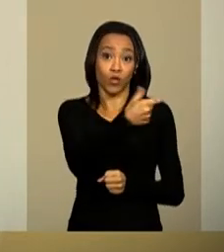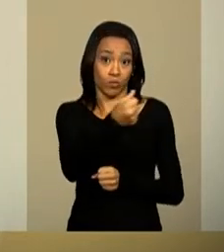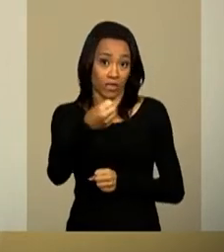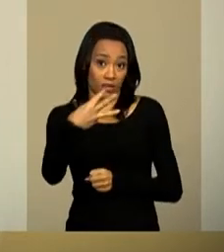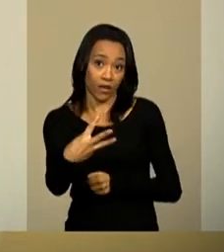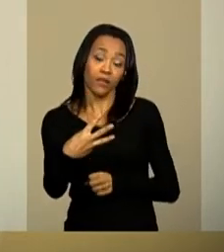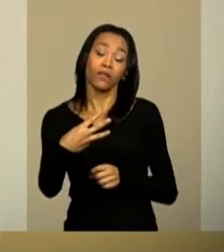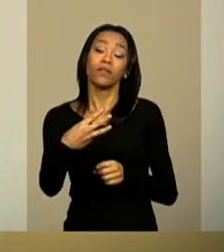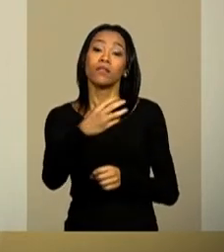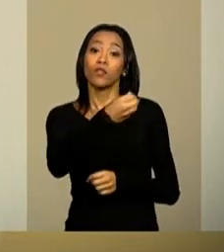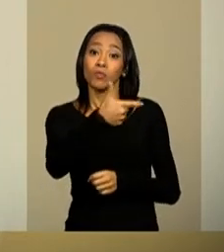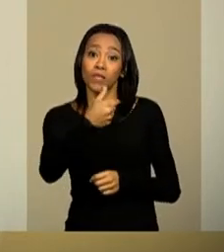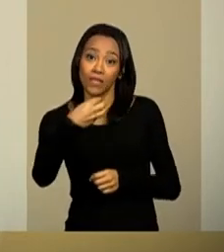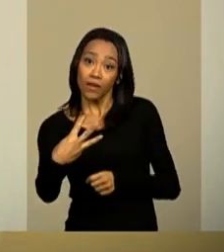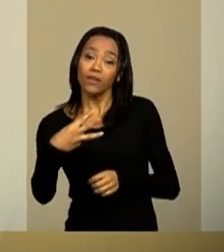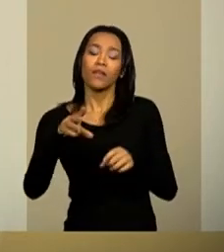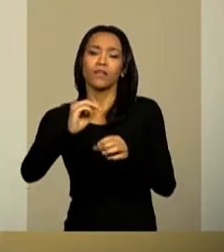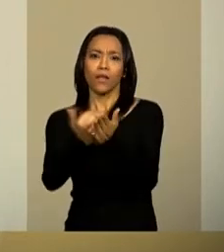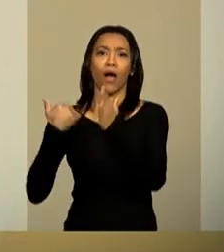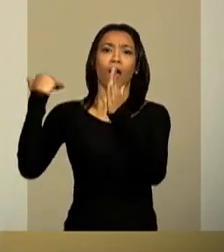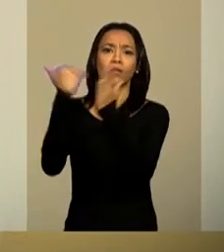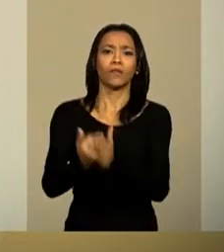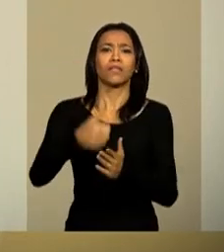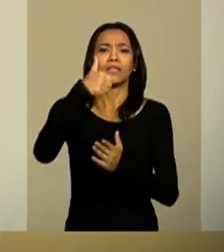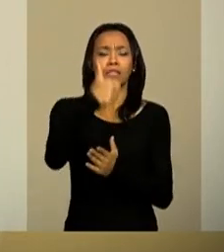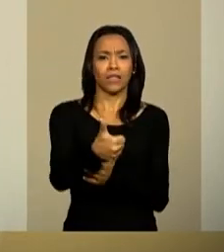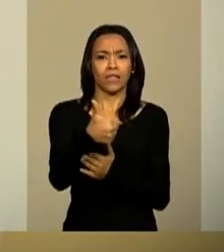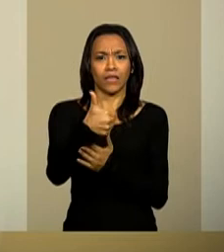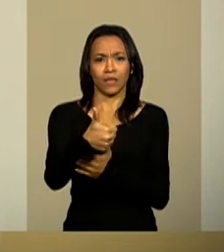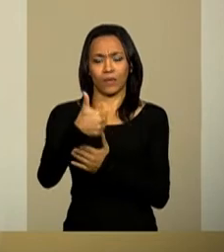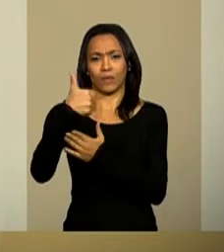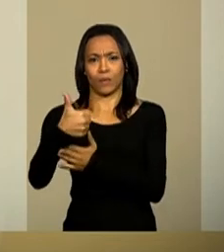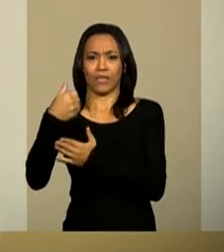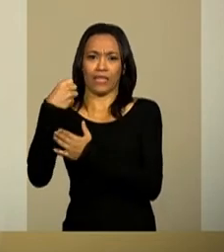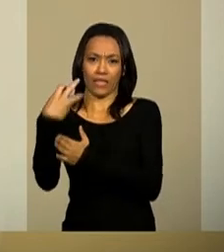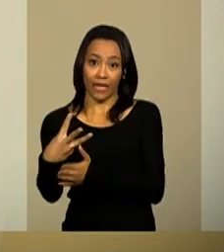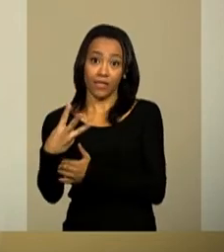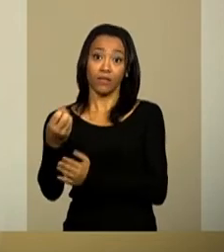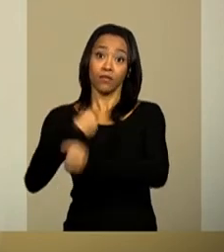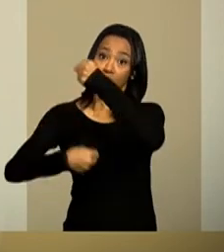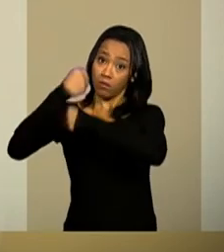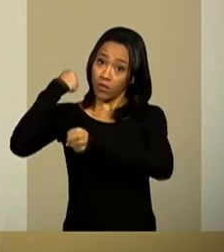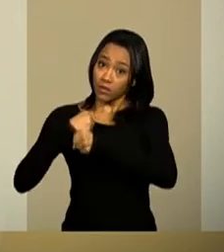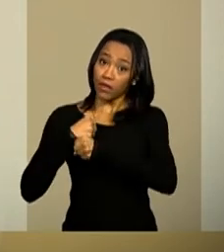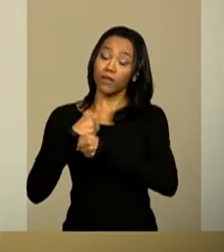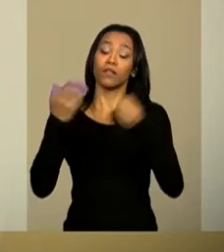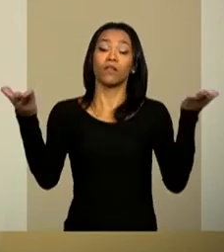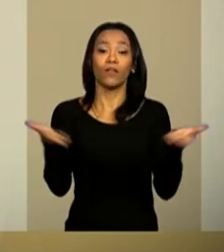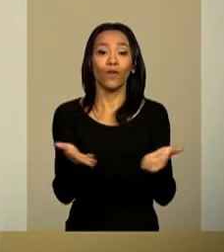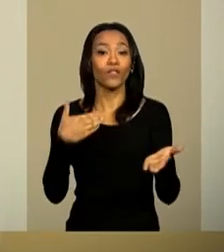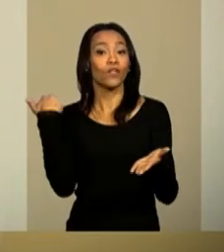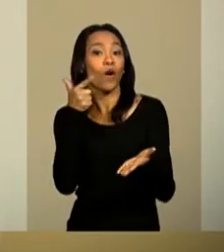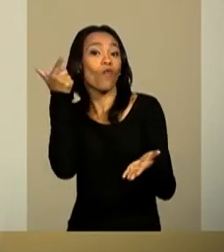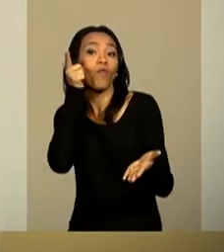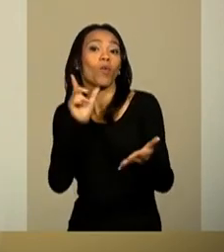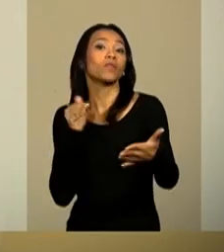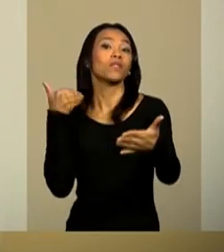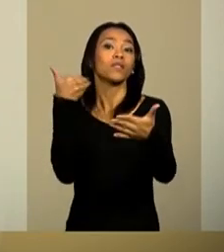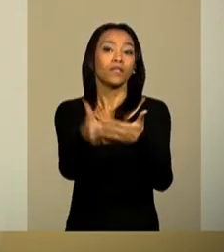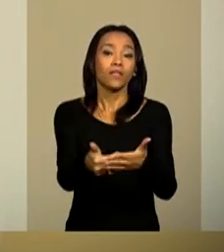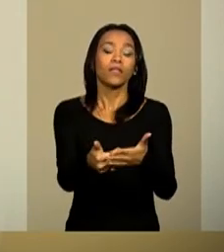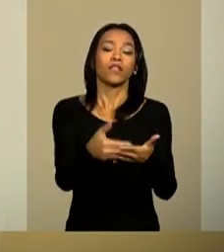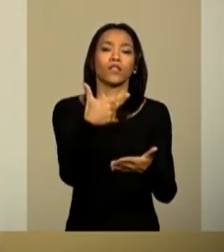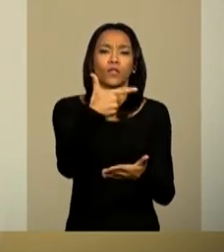2003, saltamos para 113 milhões de passageiros no ano passado e devemos chegar a